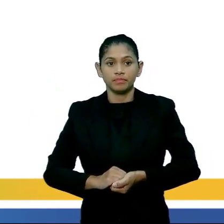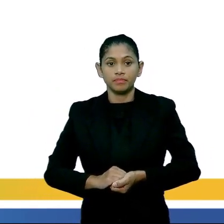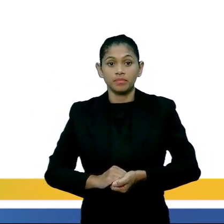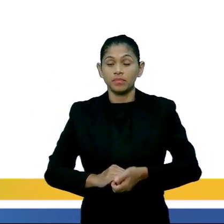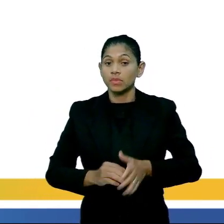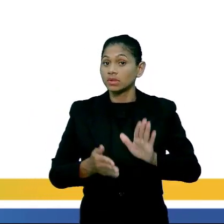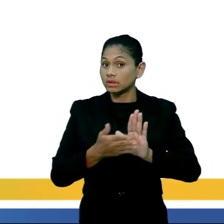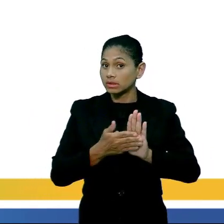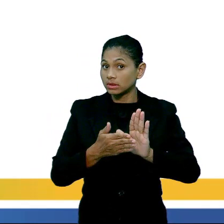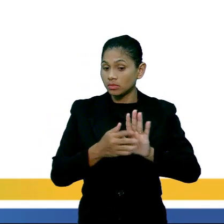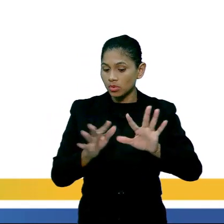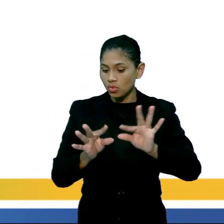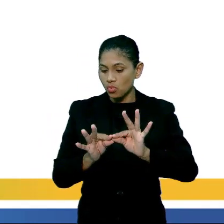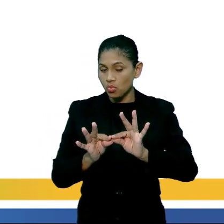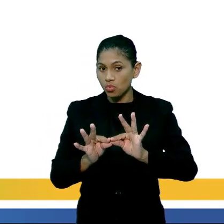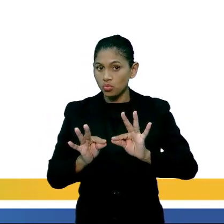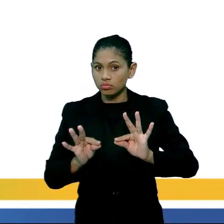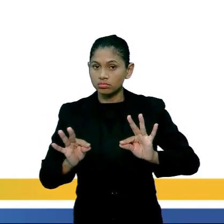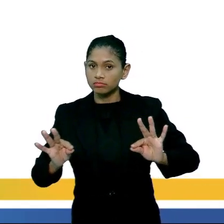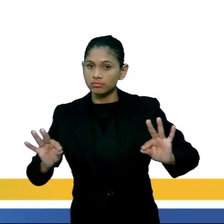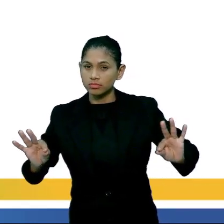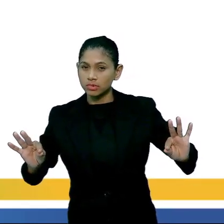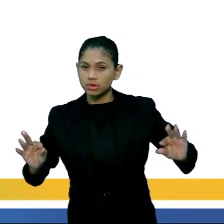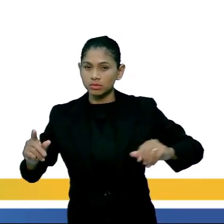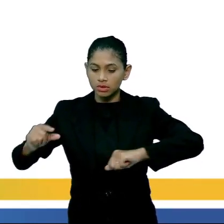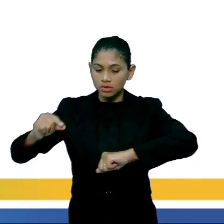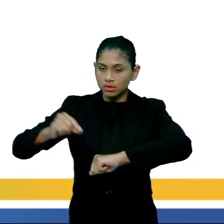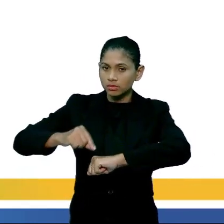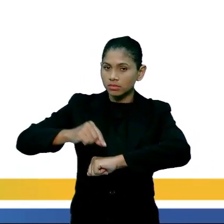ela. Vamos resolver essa questão então?